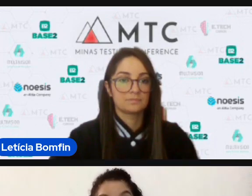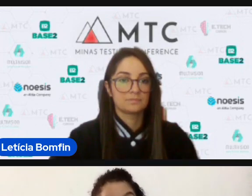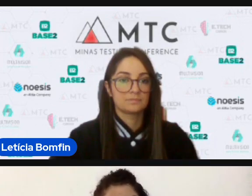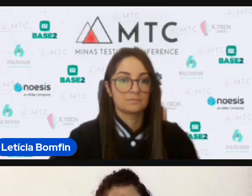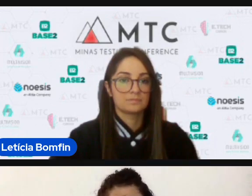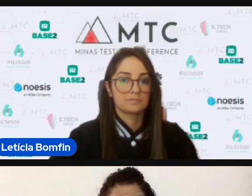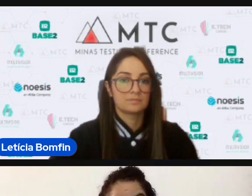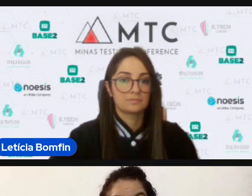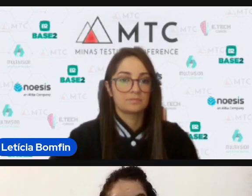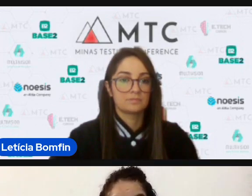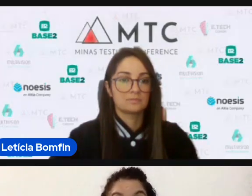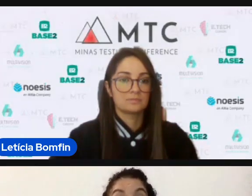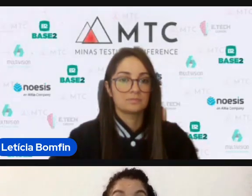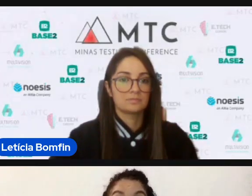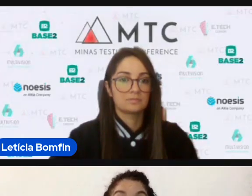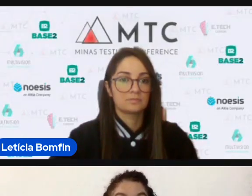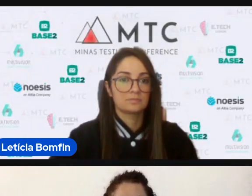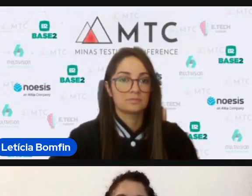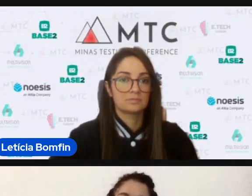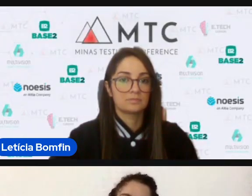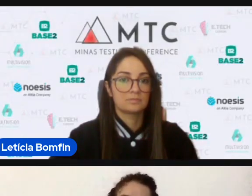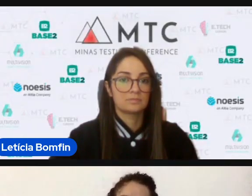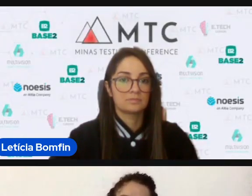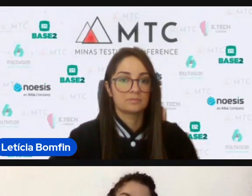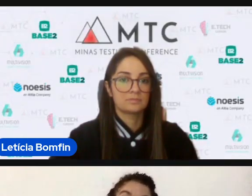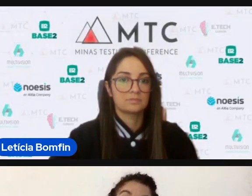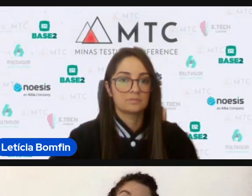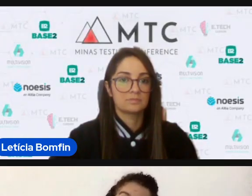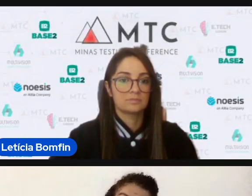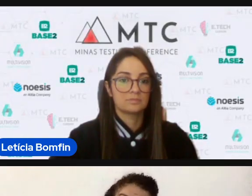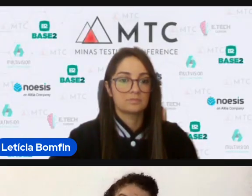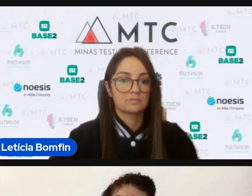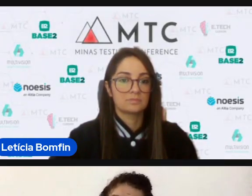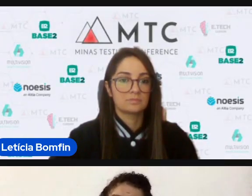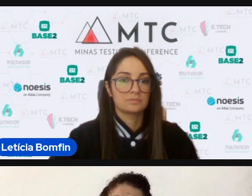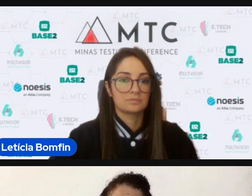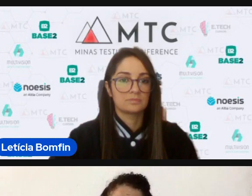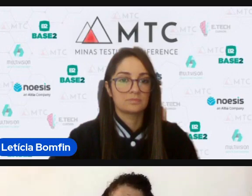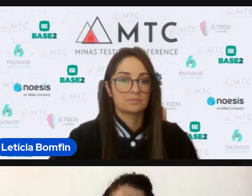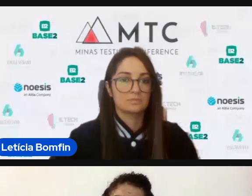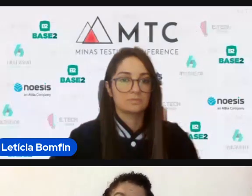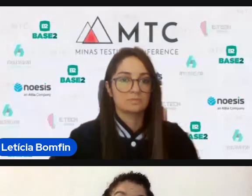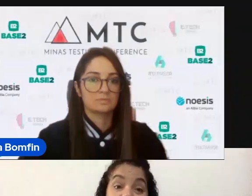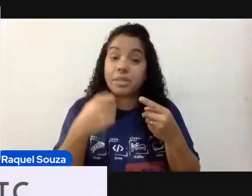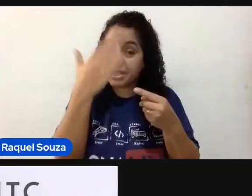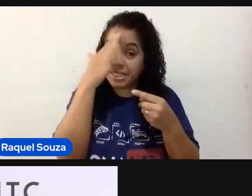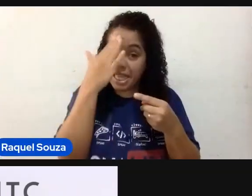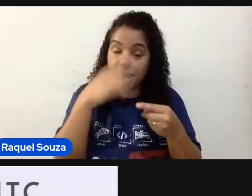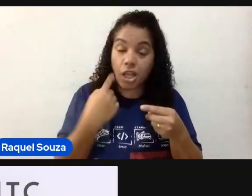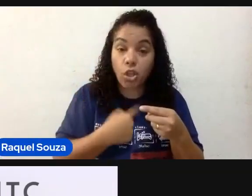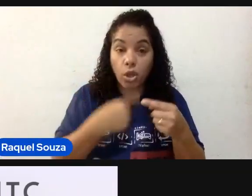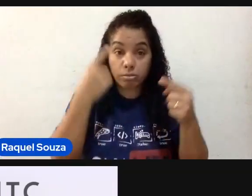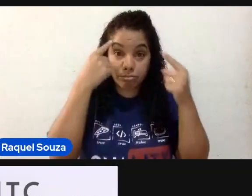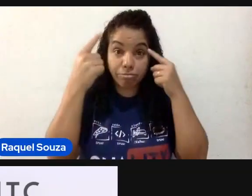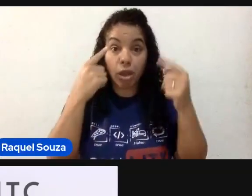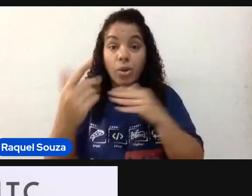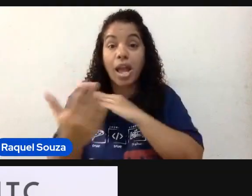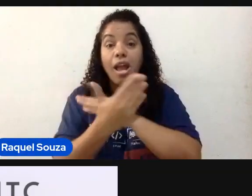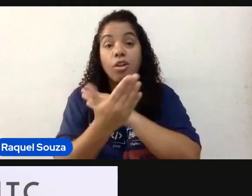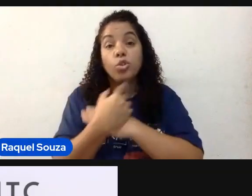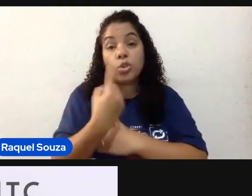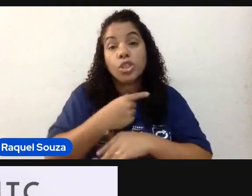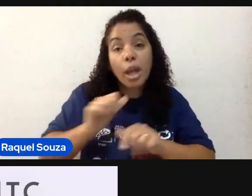disso é que eu começo a estudar. Então, eu faço 3 processos. Então, a gente tem que entender os nossos gatilhos de como ajuda a gente